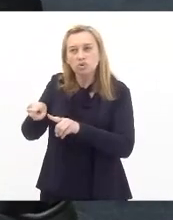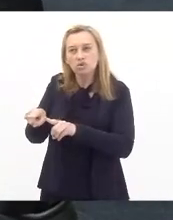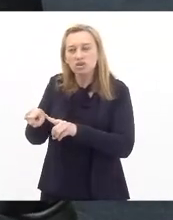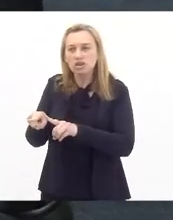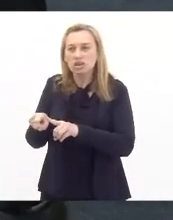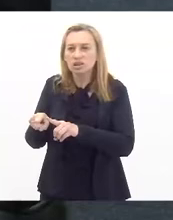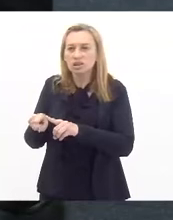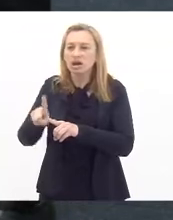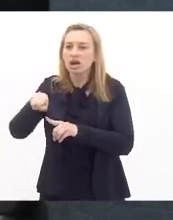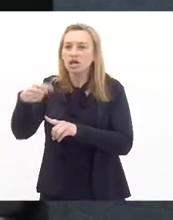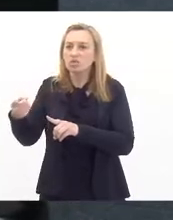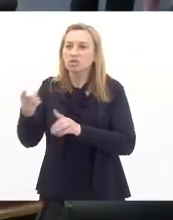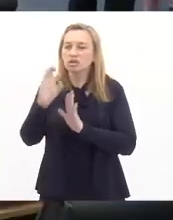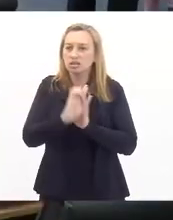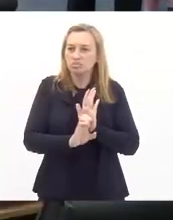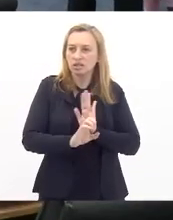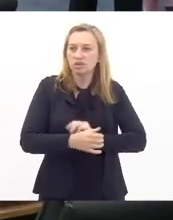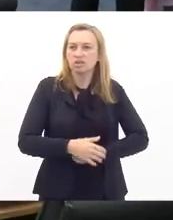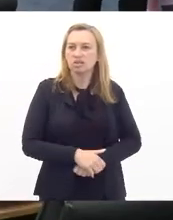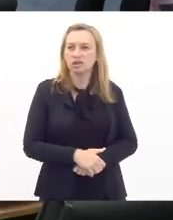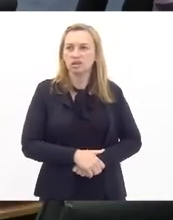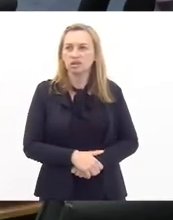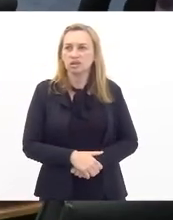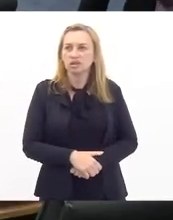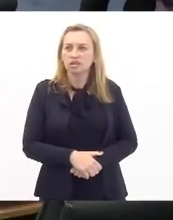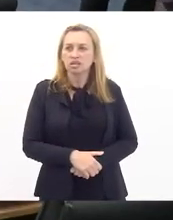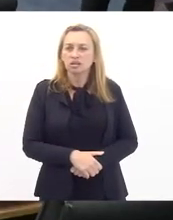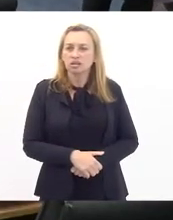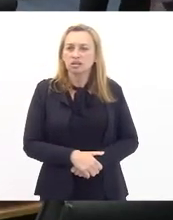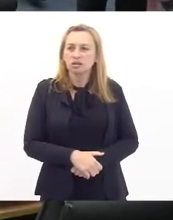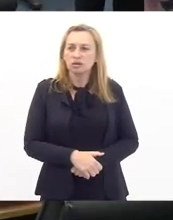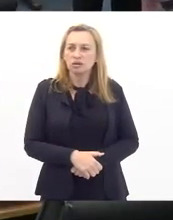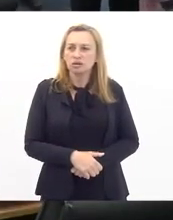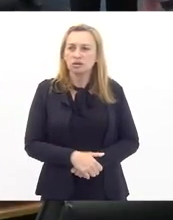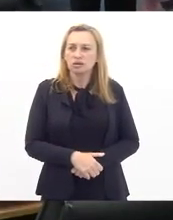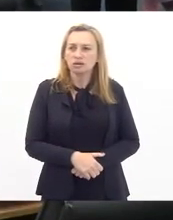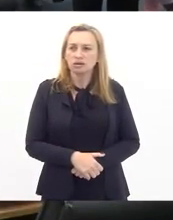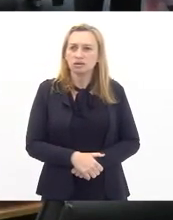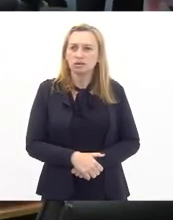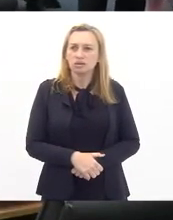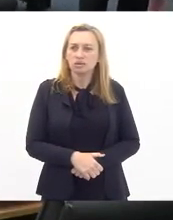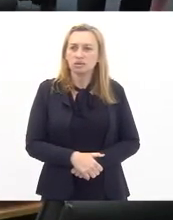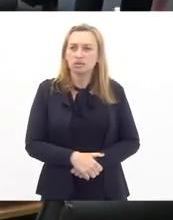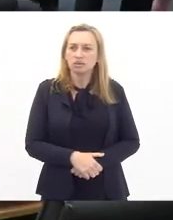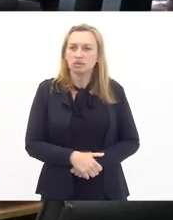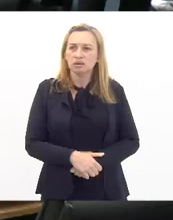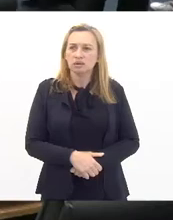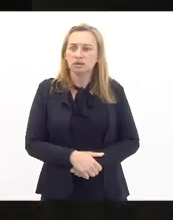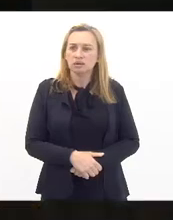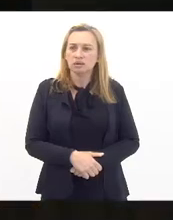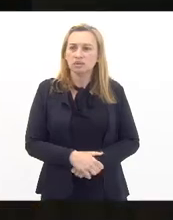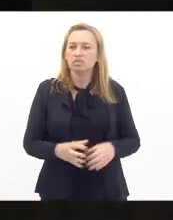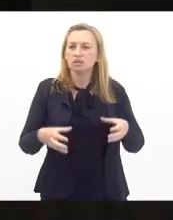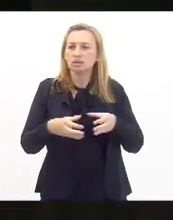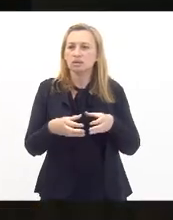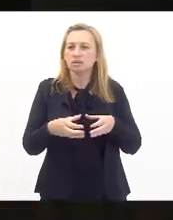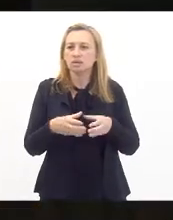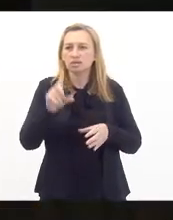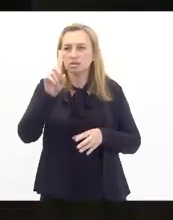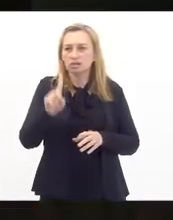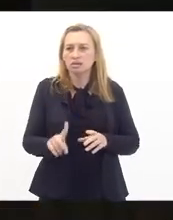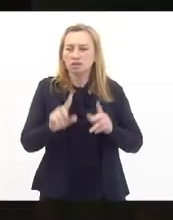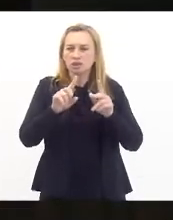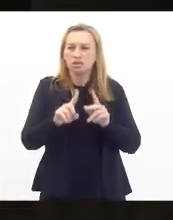contrário as demais emendas e pela comissão de